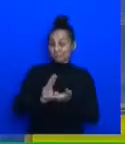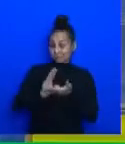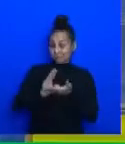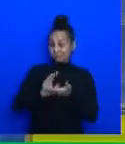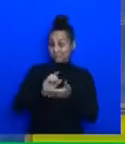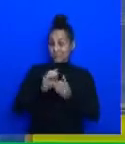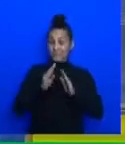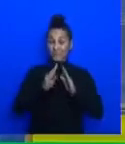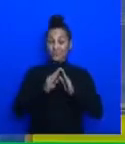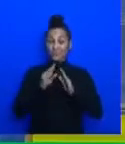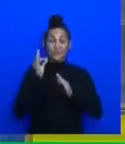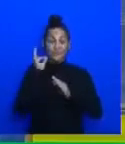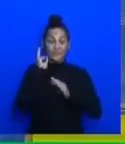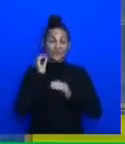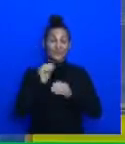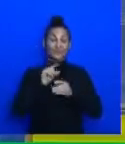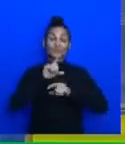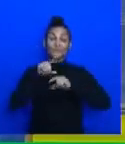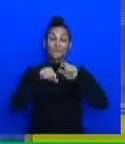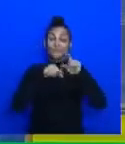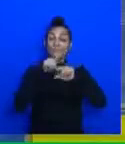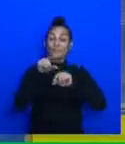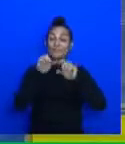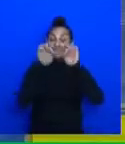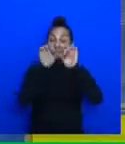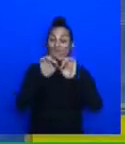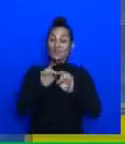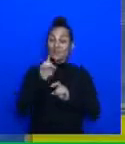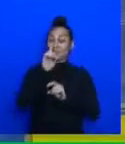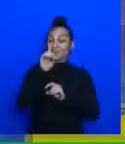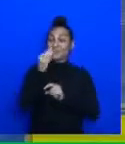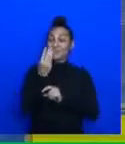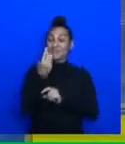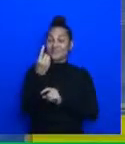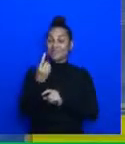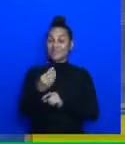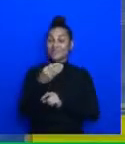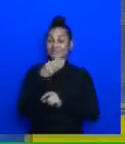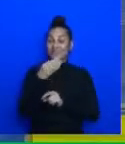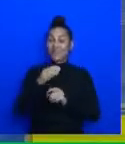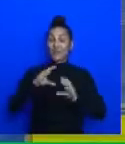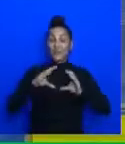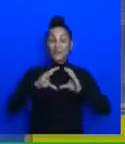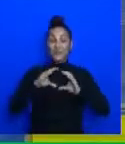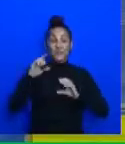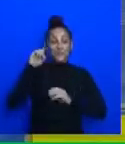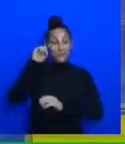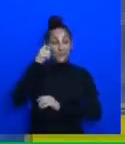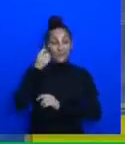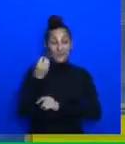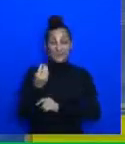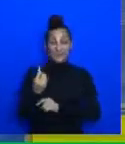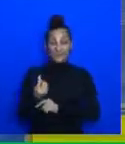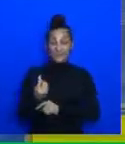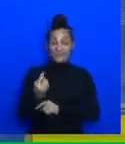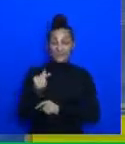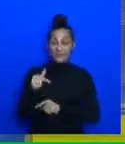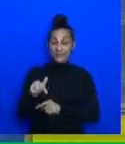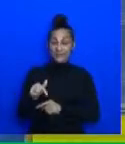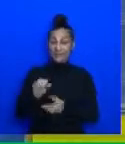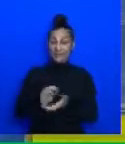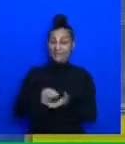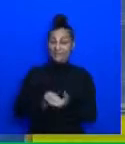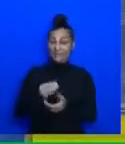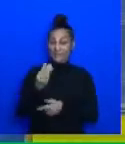loterias sorteio especial dia 31 de dezembro Bola Preta 17 preta número 17